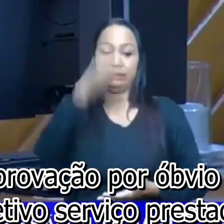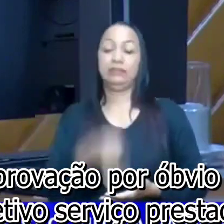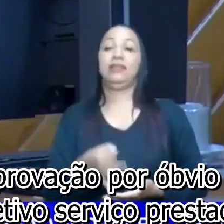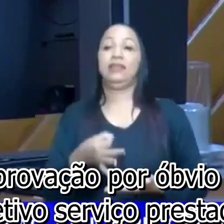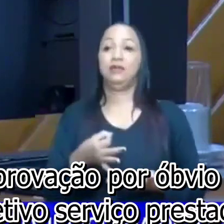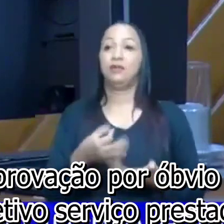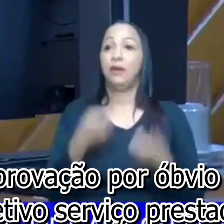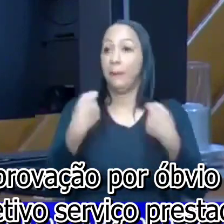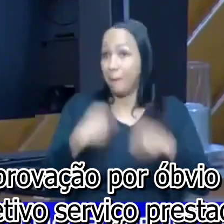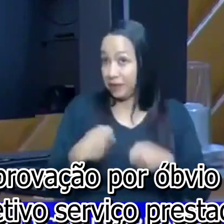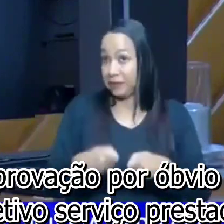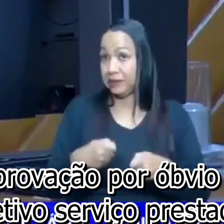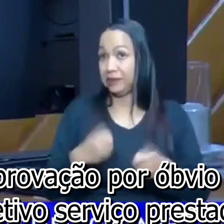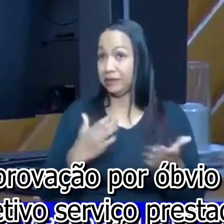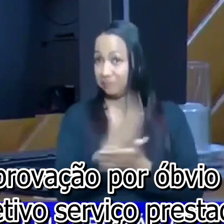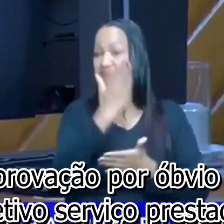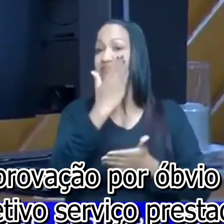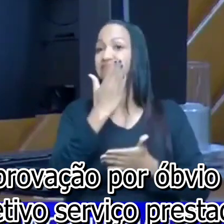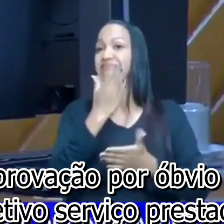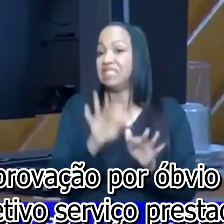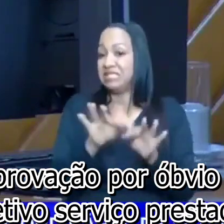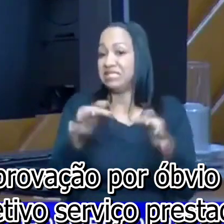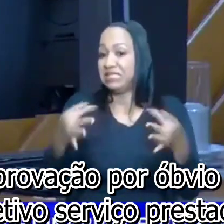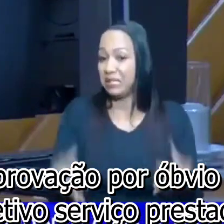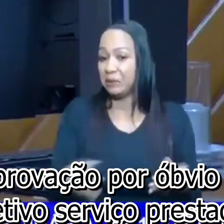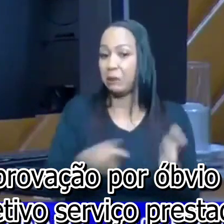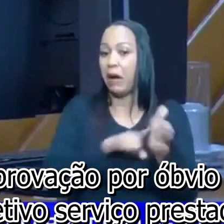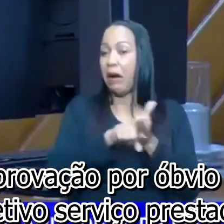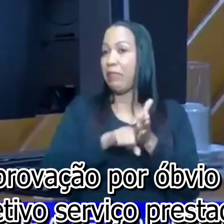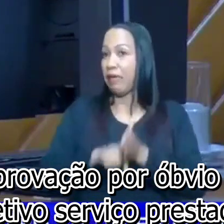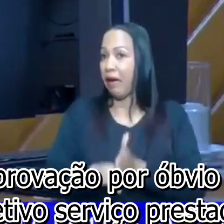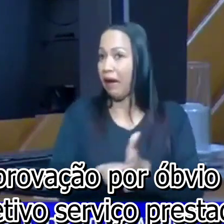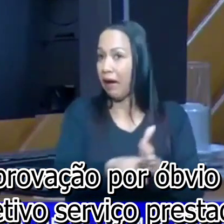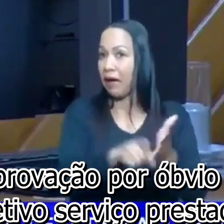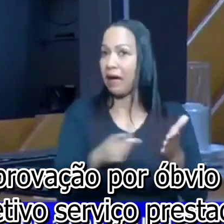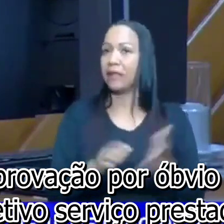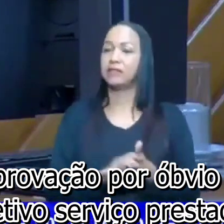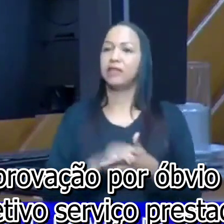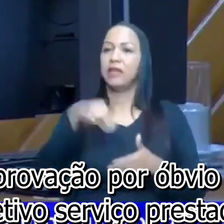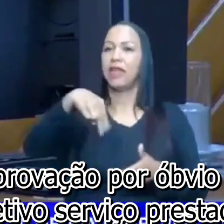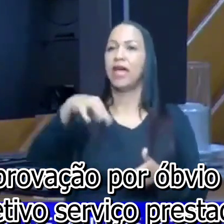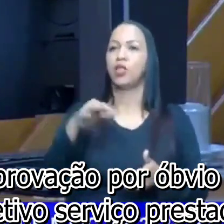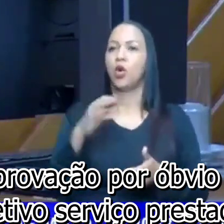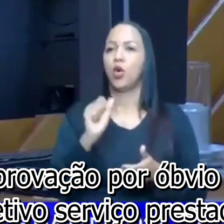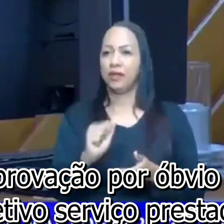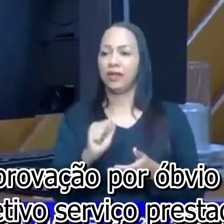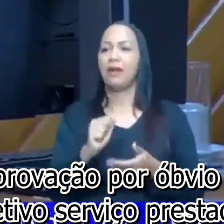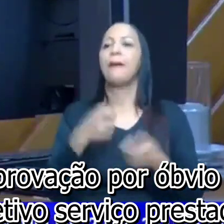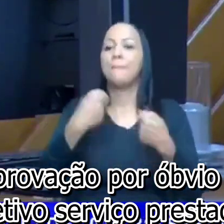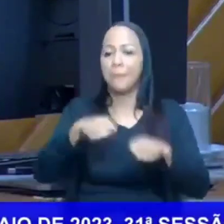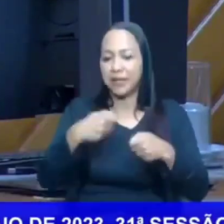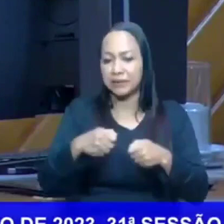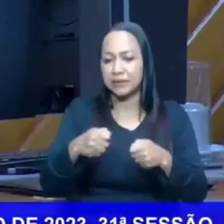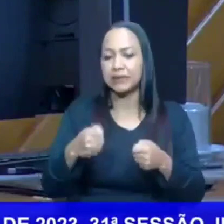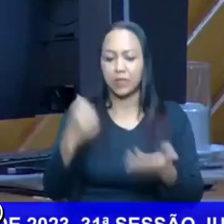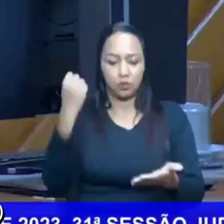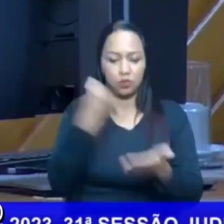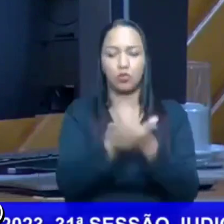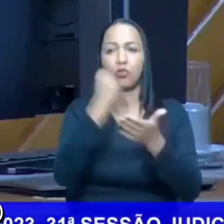comprovação, por óbvio, não é com a simples análise da nota fiscal apresentada. É o efetivo serviço